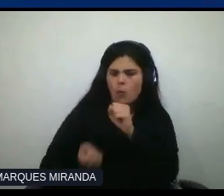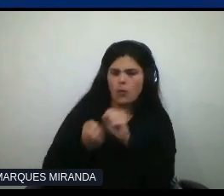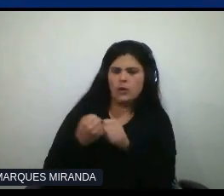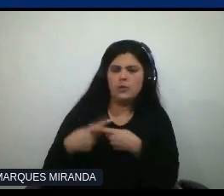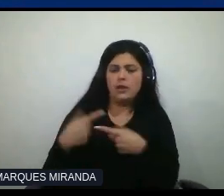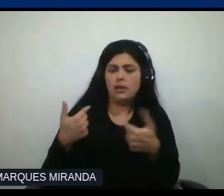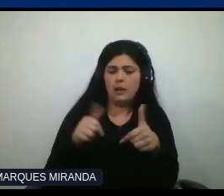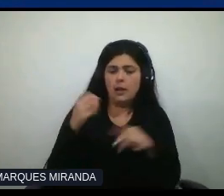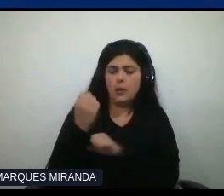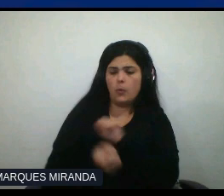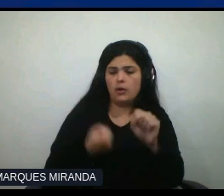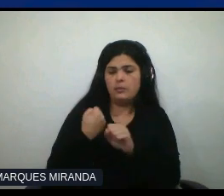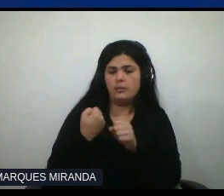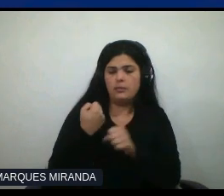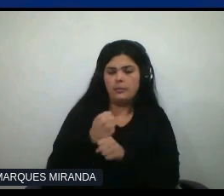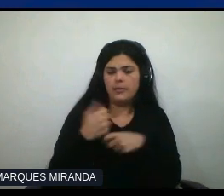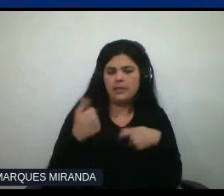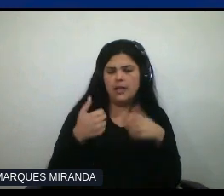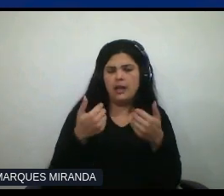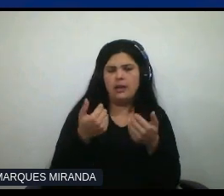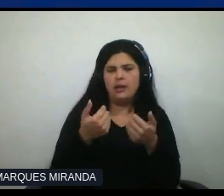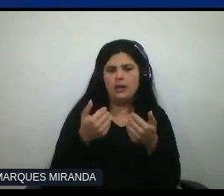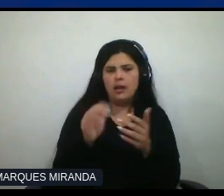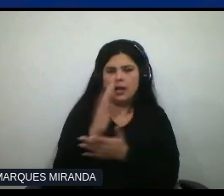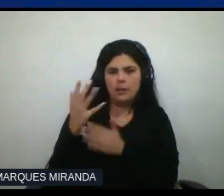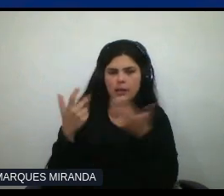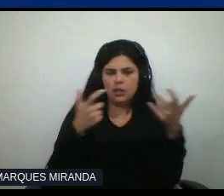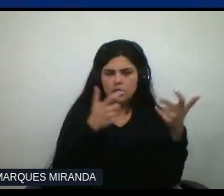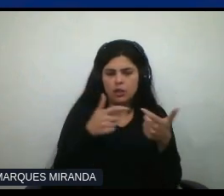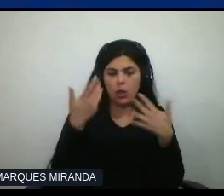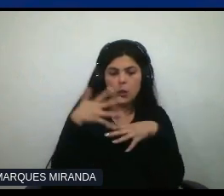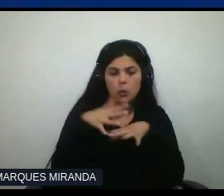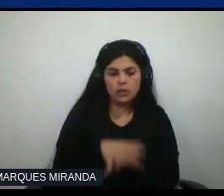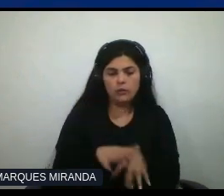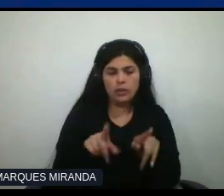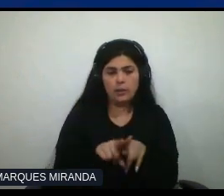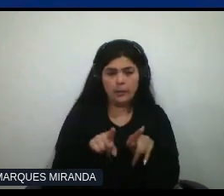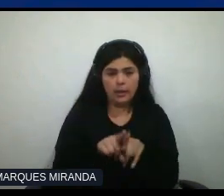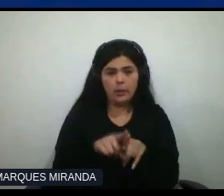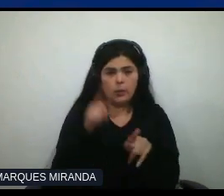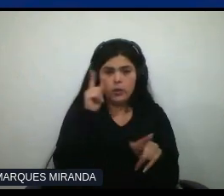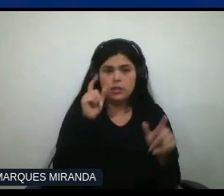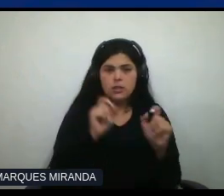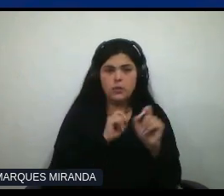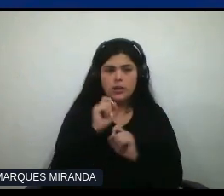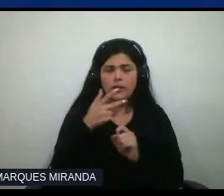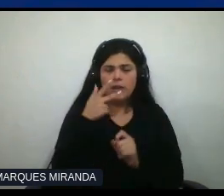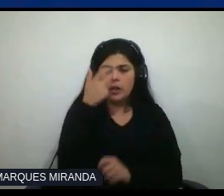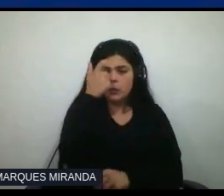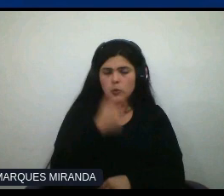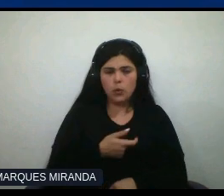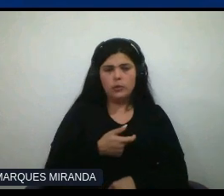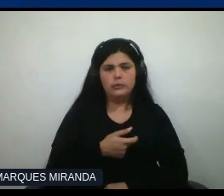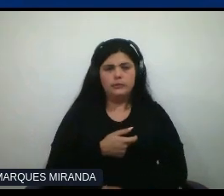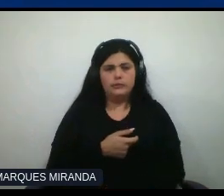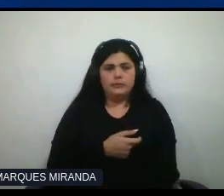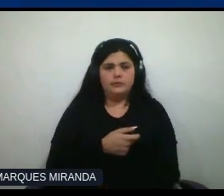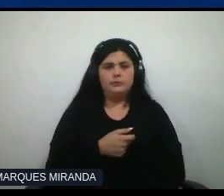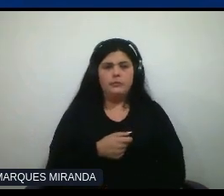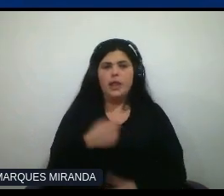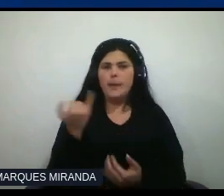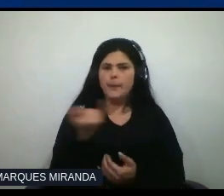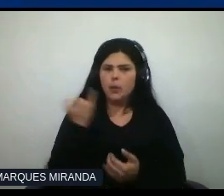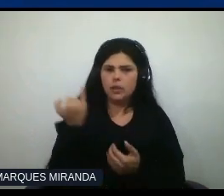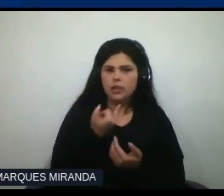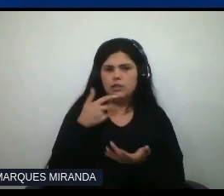então a gente precisa ter ambientes inclusivos, o trabalho que eu possa falar quem eu sou. Isso é muito,